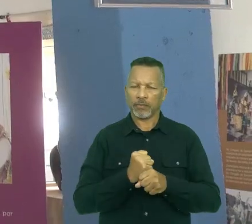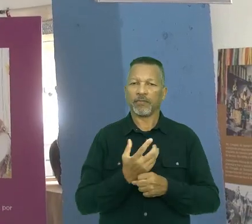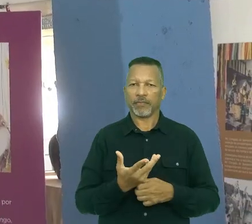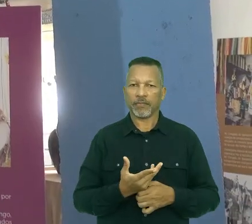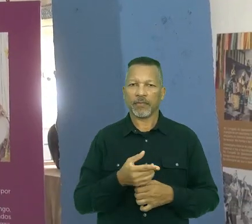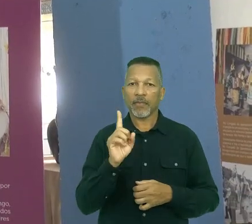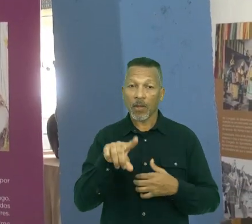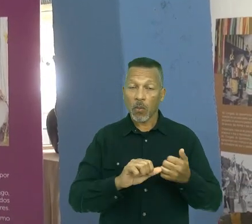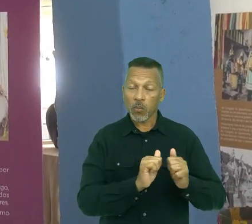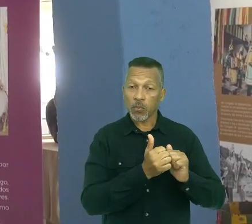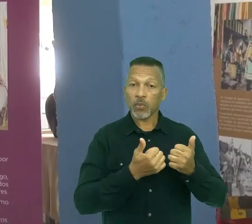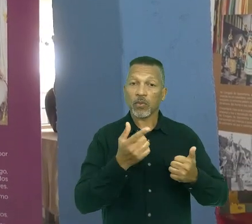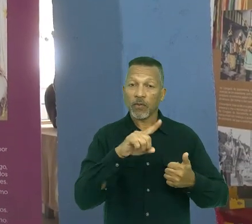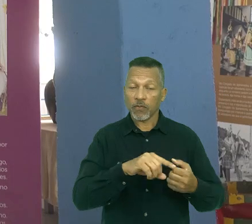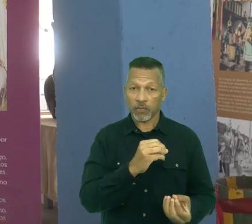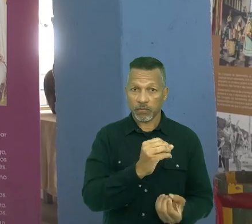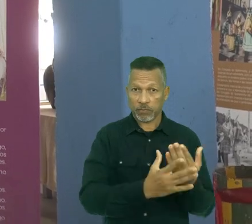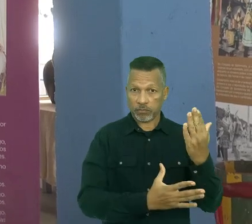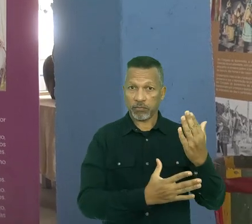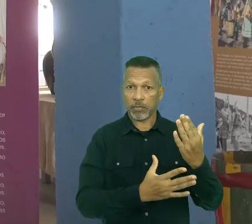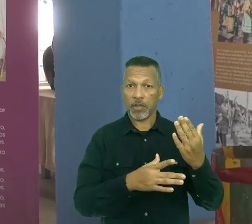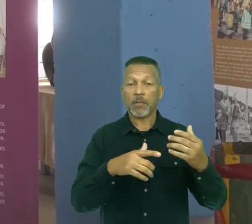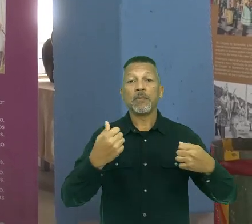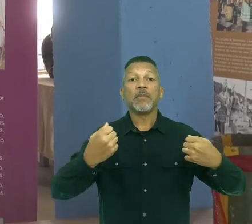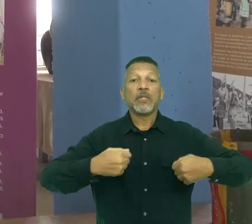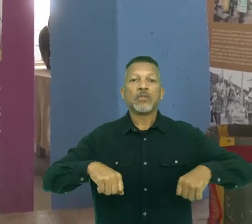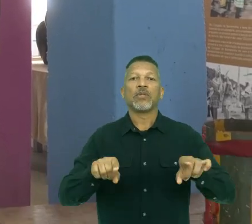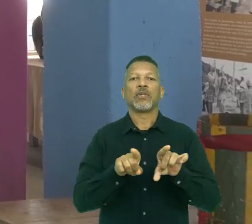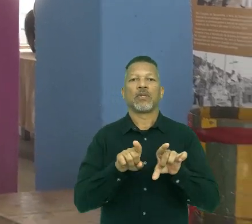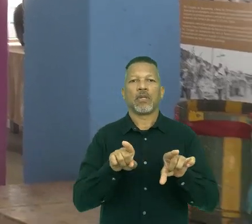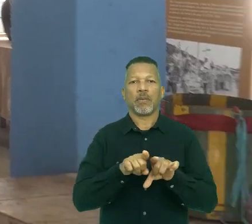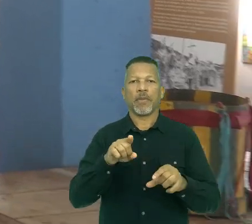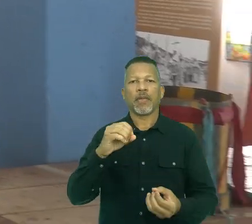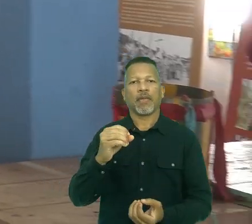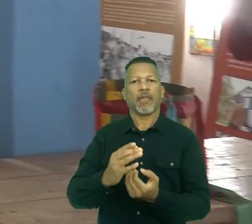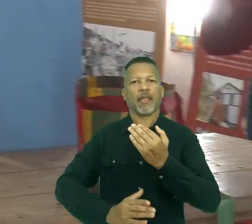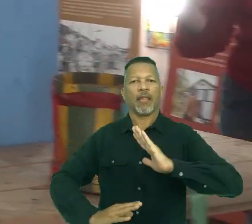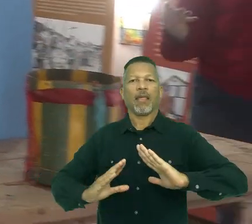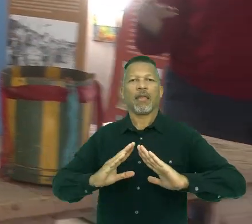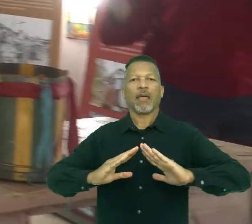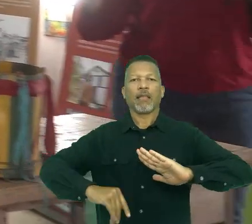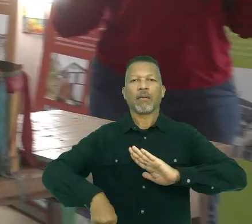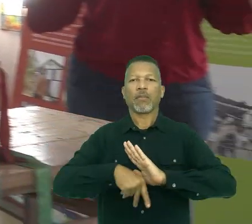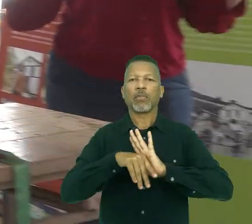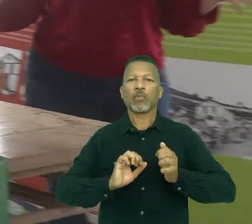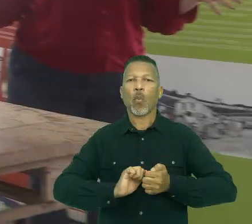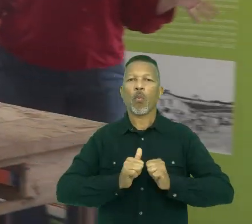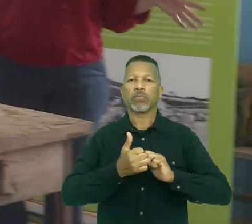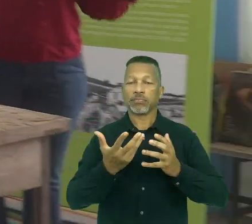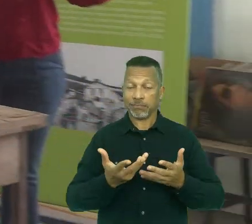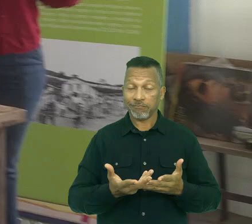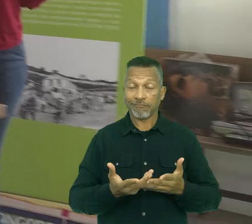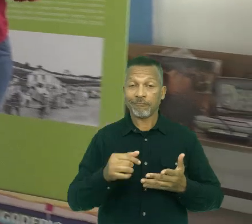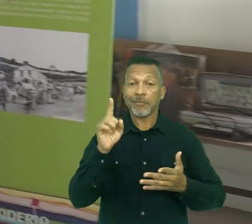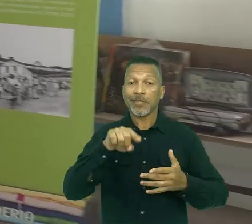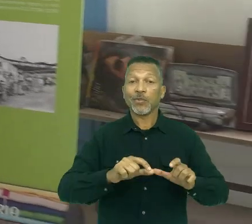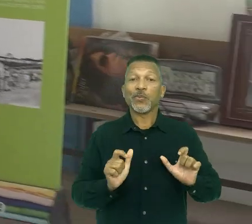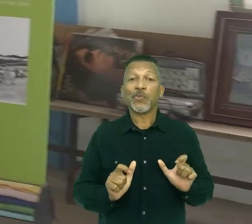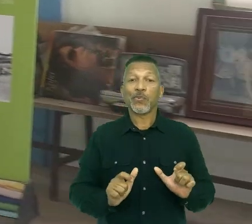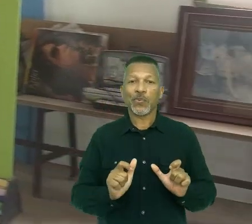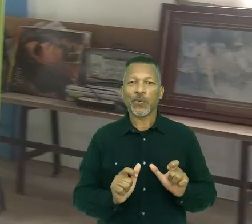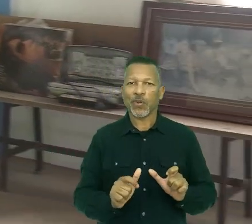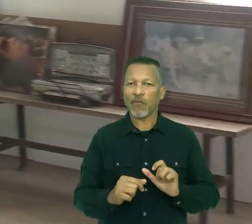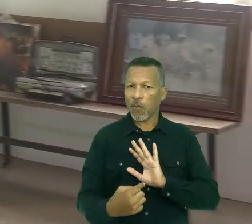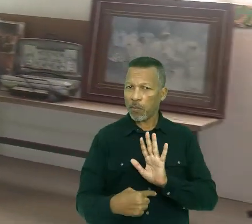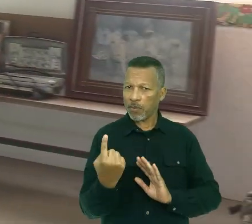Assim que o Congado do Ipaneminha foi criado, houve a necessidade também de criar a Casa do Congadeiro. Esse local aqui